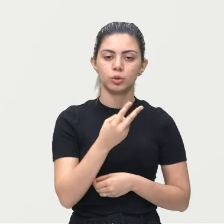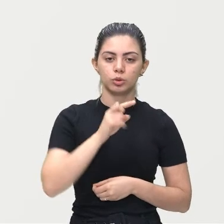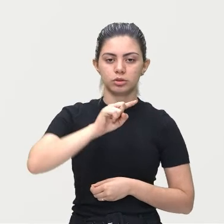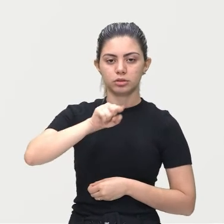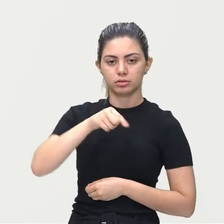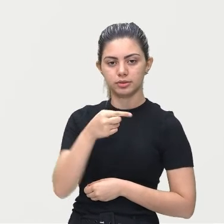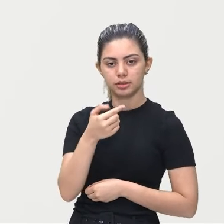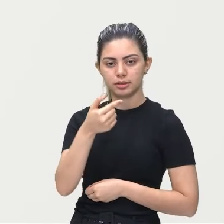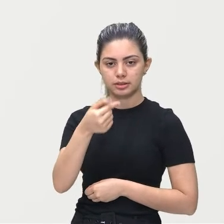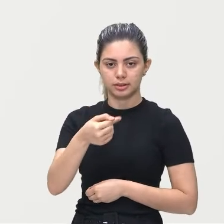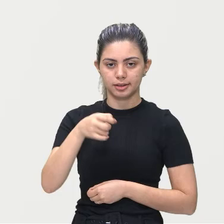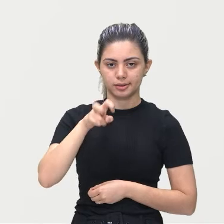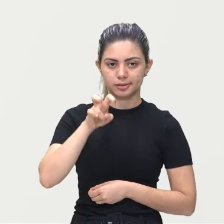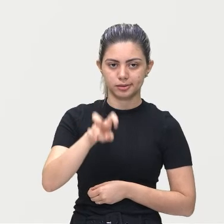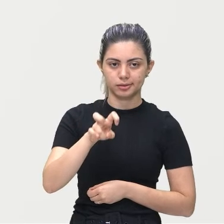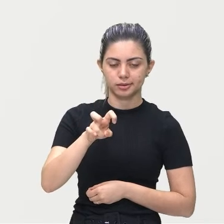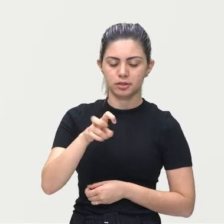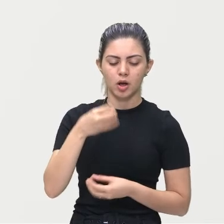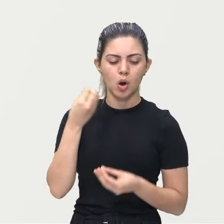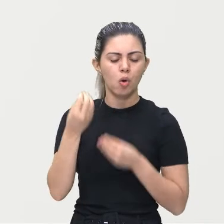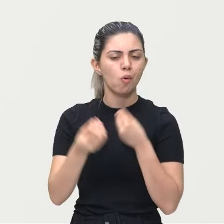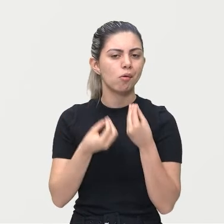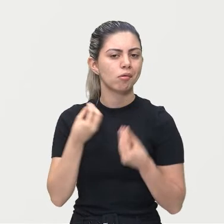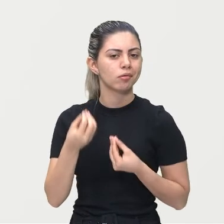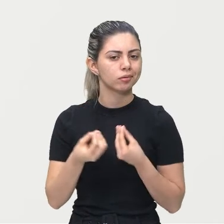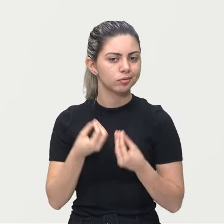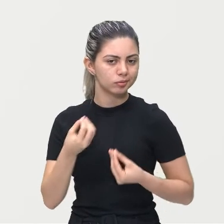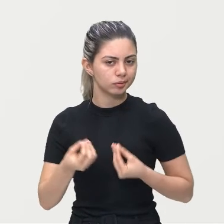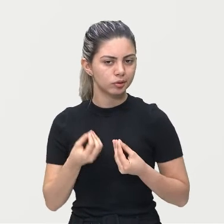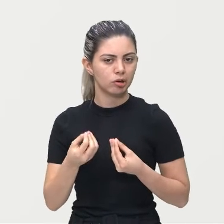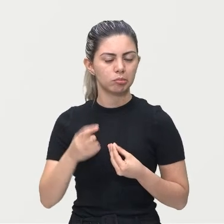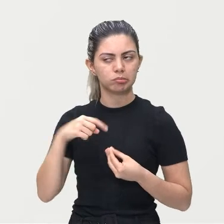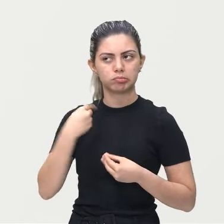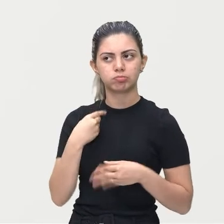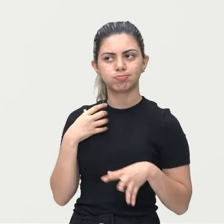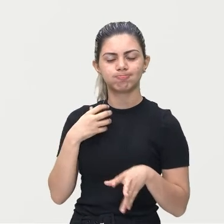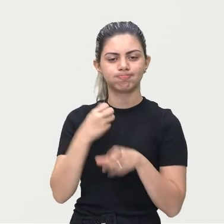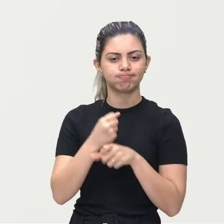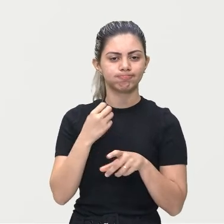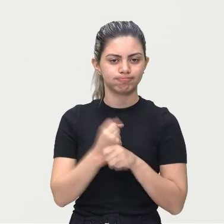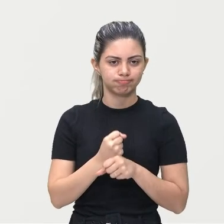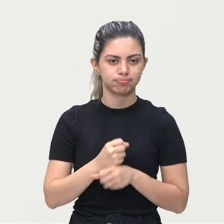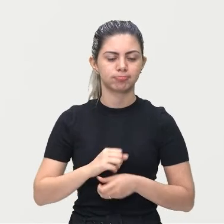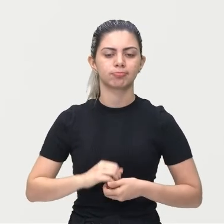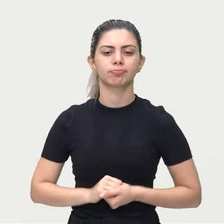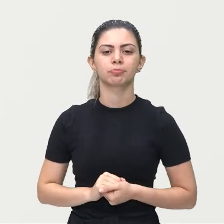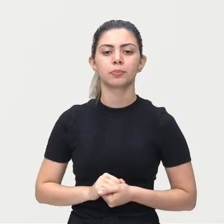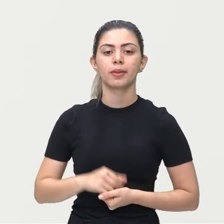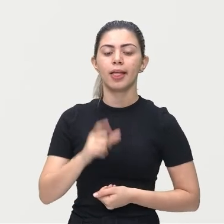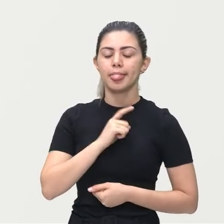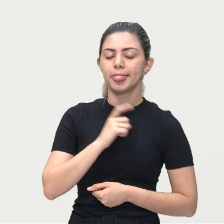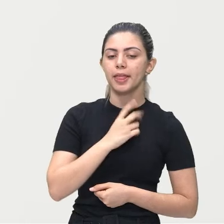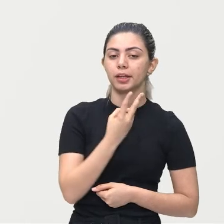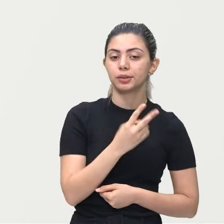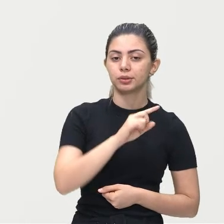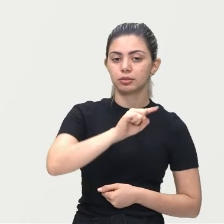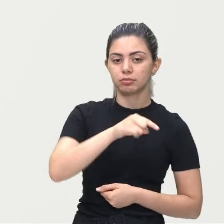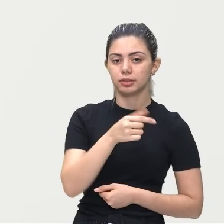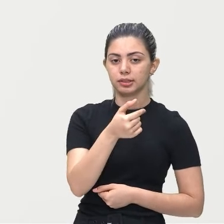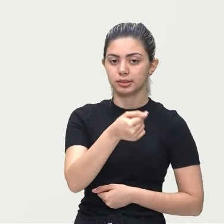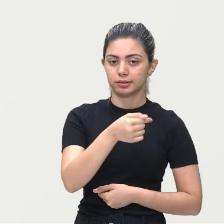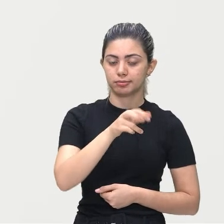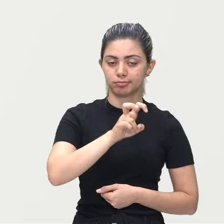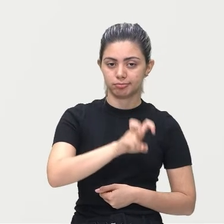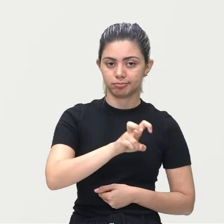2,75. Qual seria uma leitura, né, mais técnica? Eu tenho 2 inteiros e 75